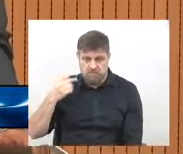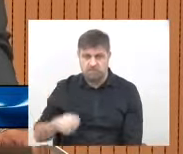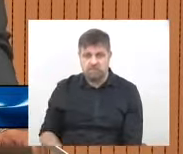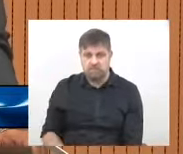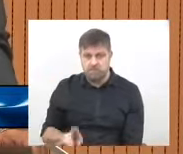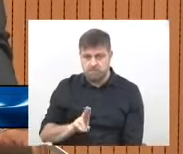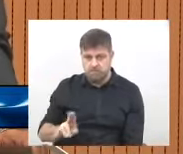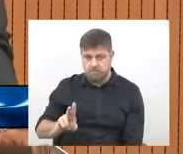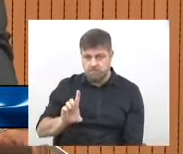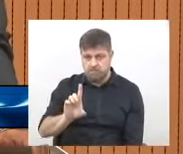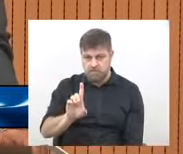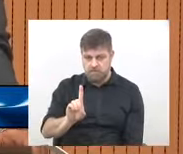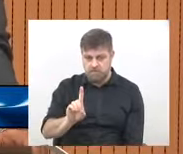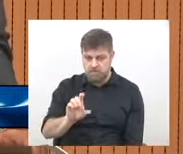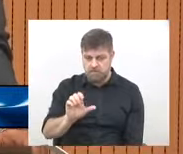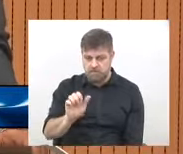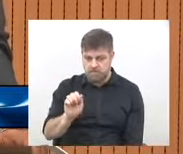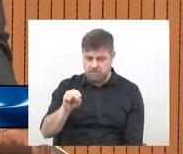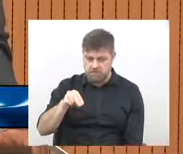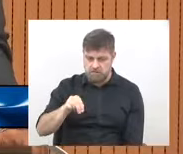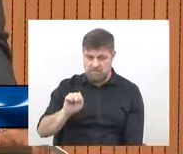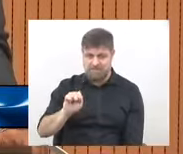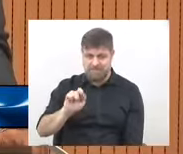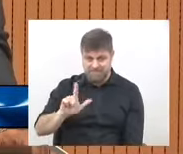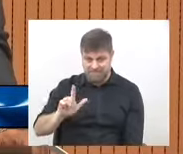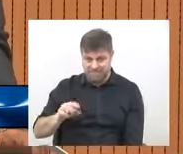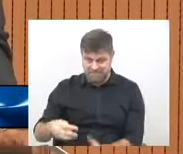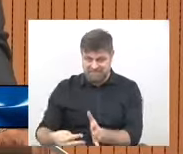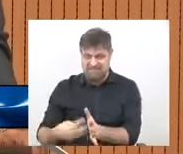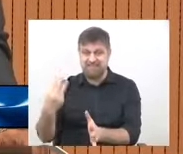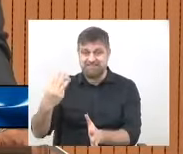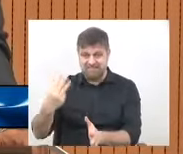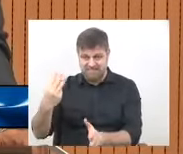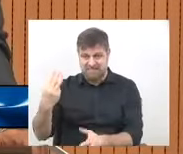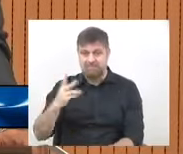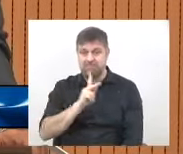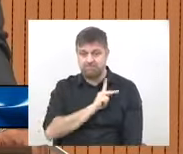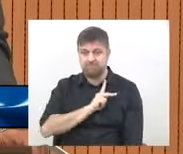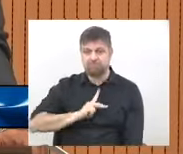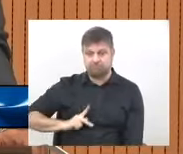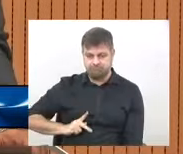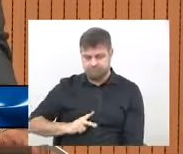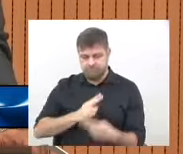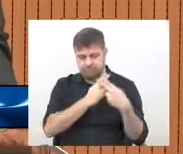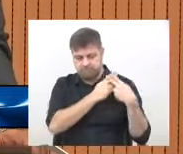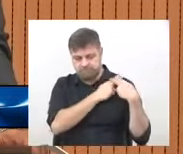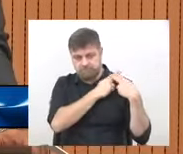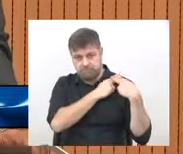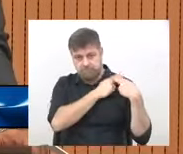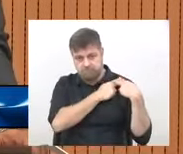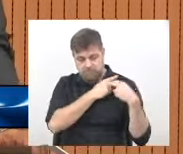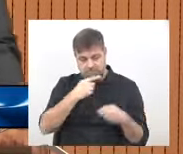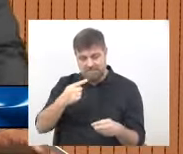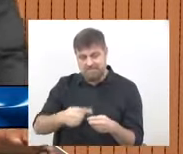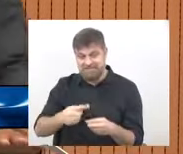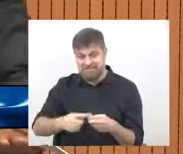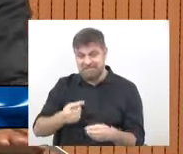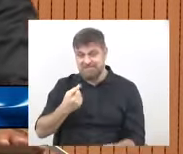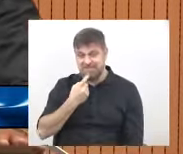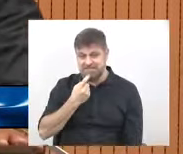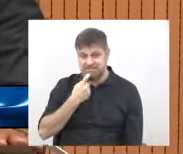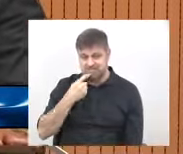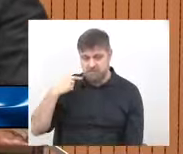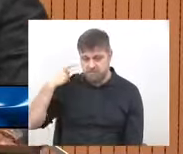a sua terceira reeleição aqui da subseção da nossa cidade de Campinas.